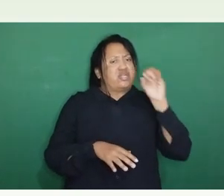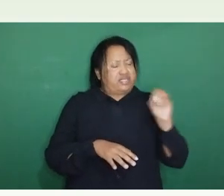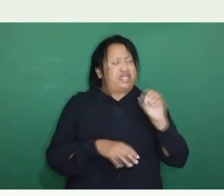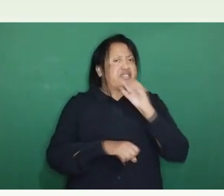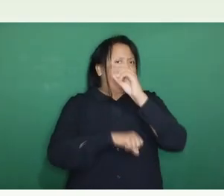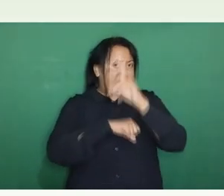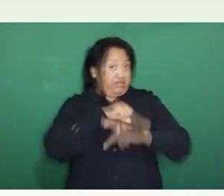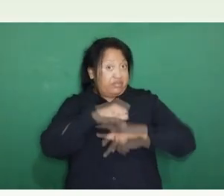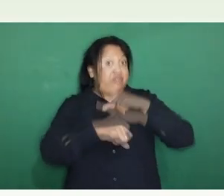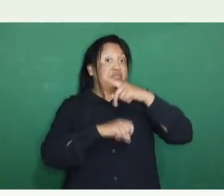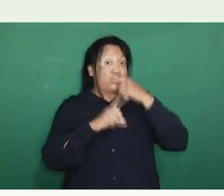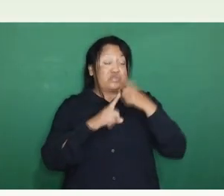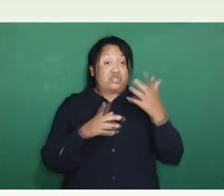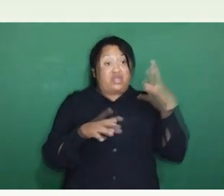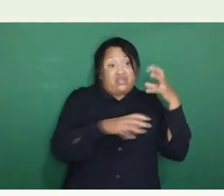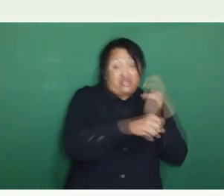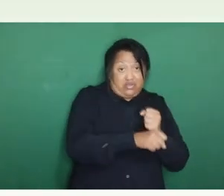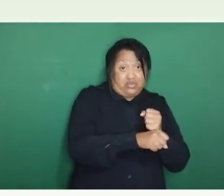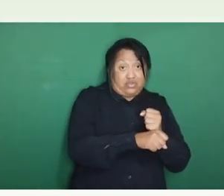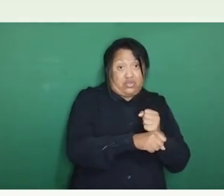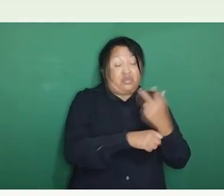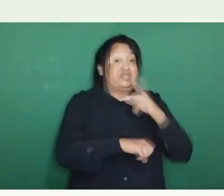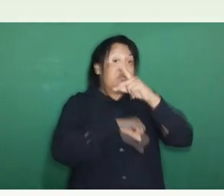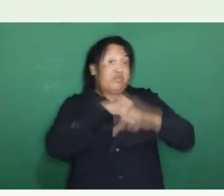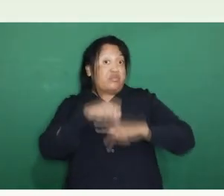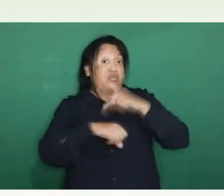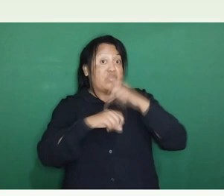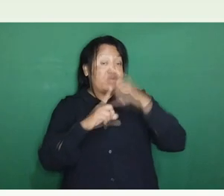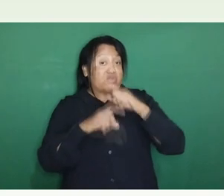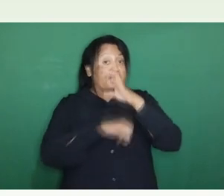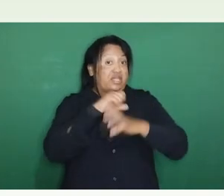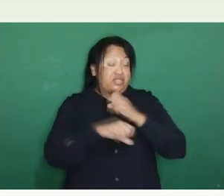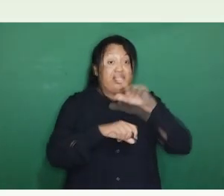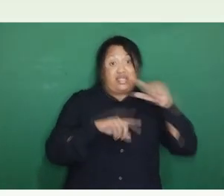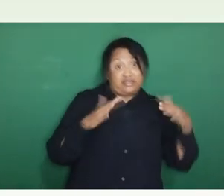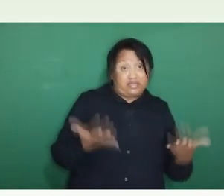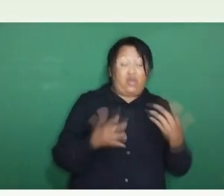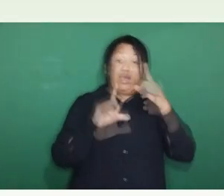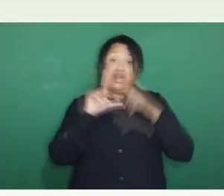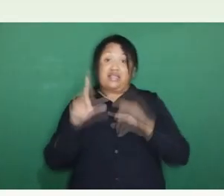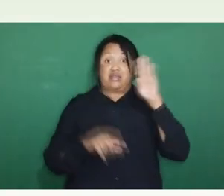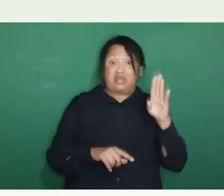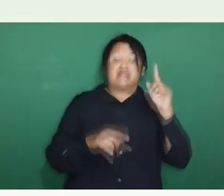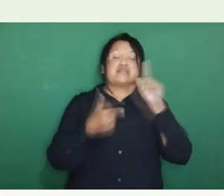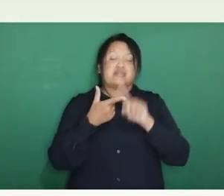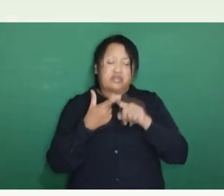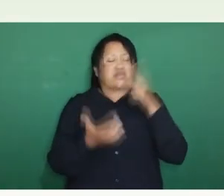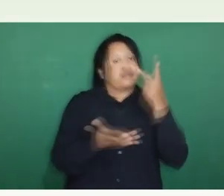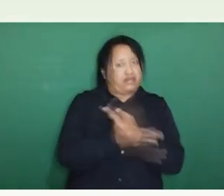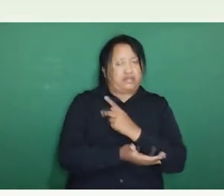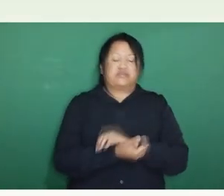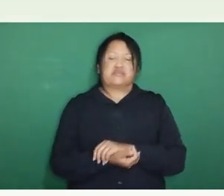ao erro aqui como se fosse a soma né de prótons e elétrons então alternativa B também é